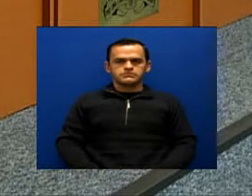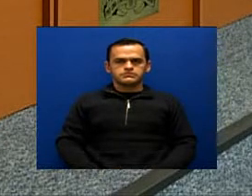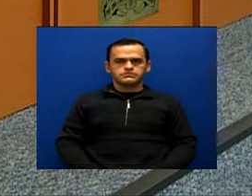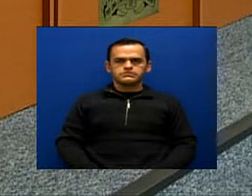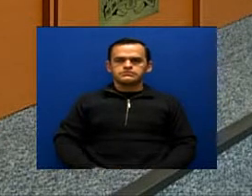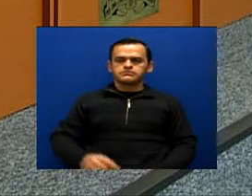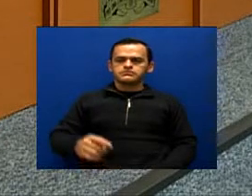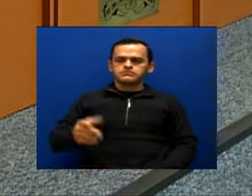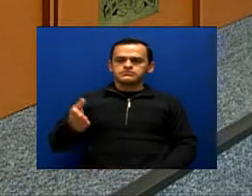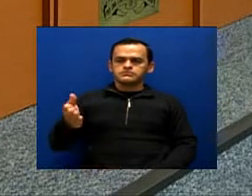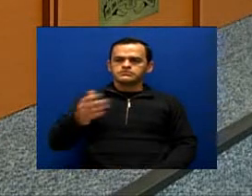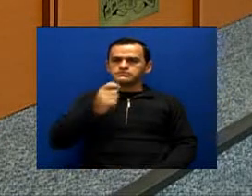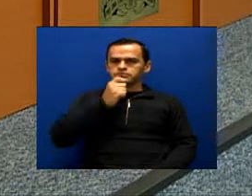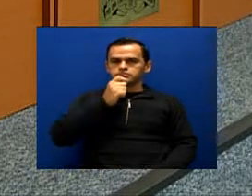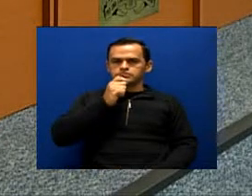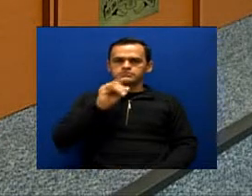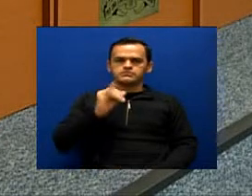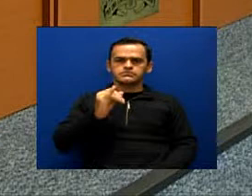Silvano Júnior.